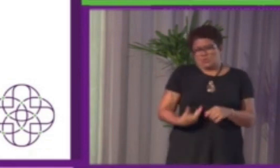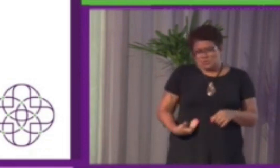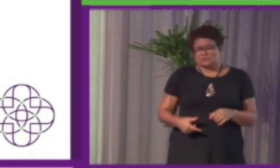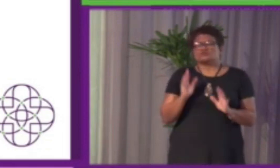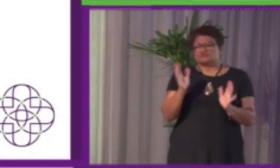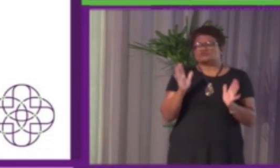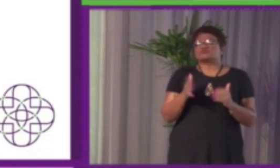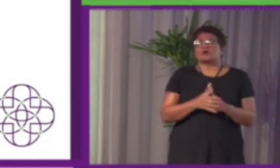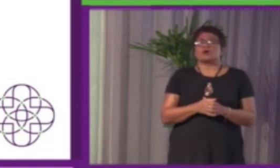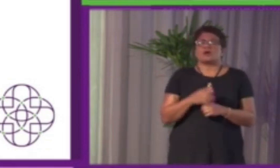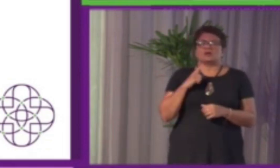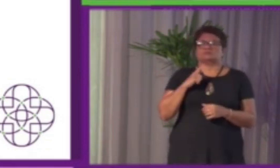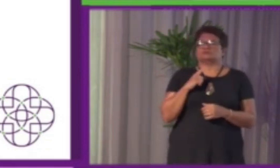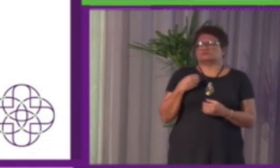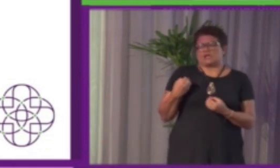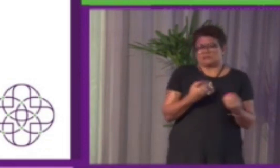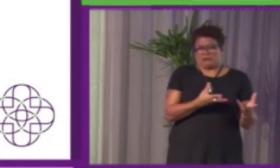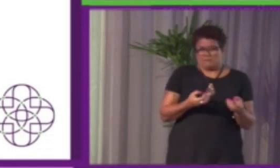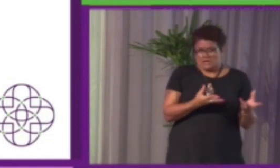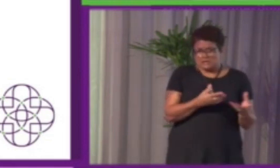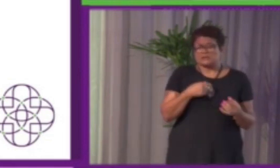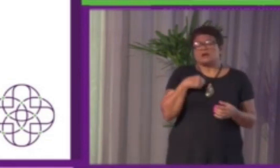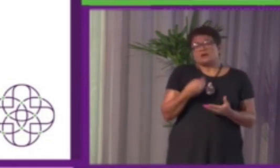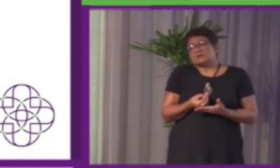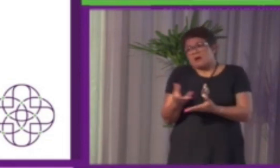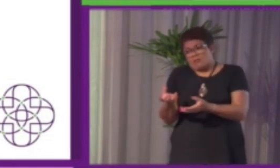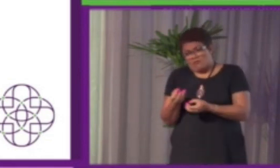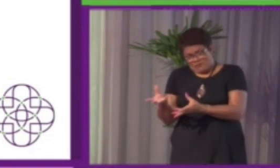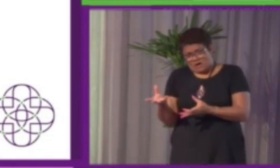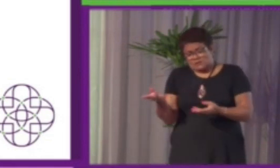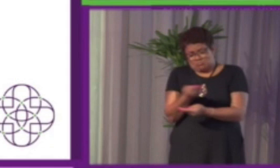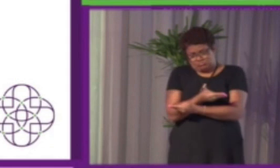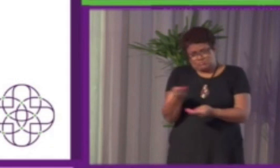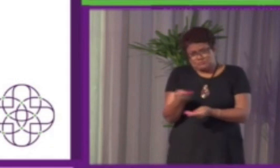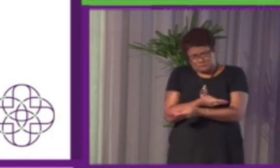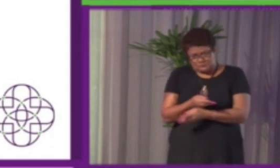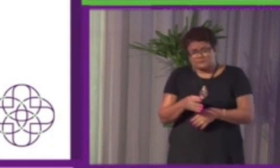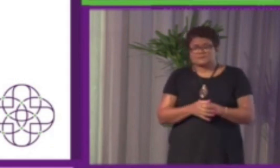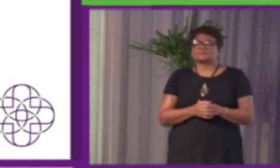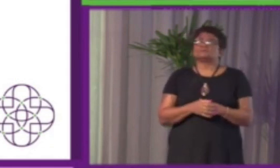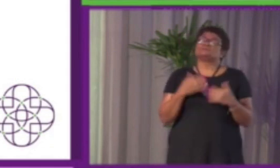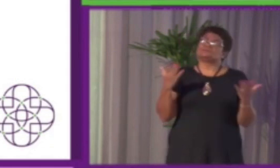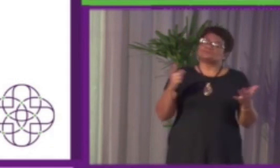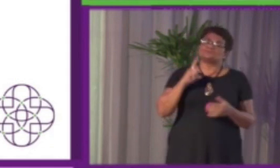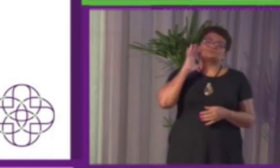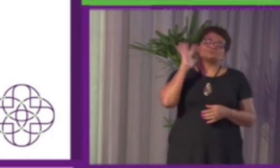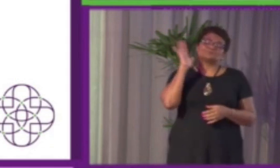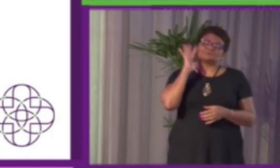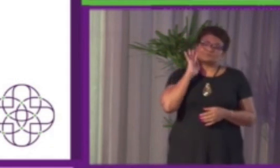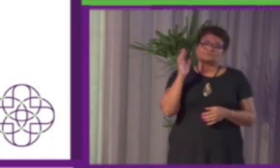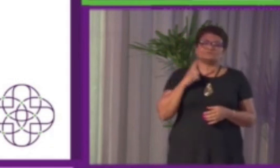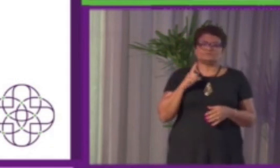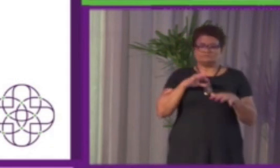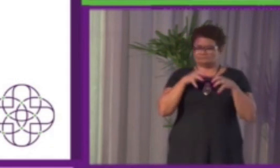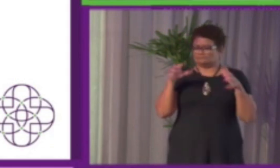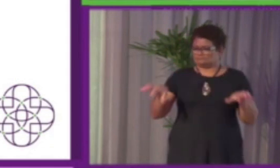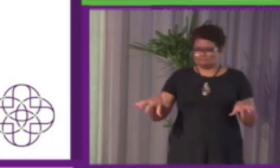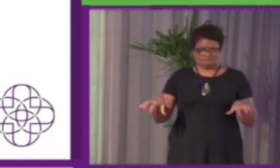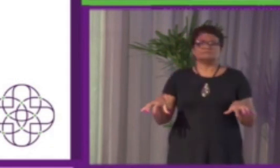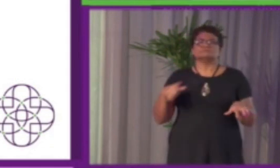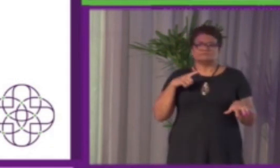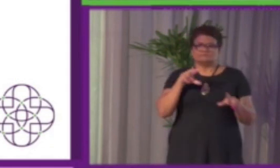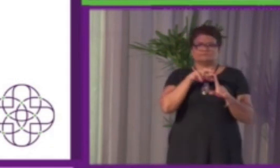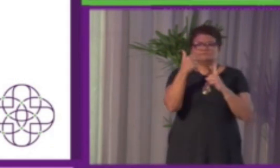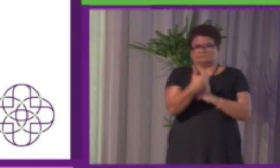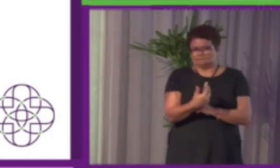de vista da demanda e do ponto de vista da oferta. Então, existem algumas teorias para ambos esses 2 lados da visão